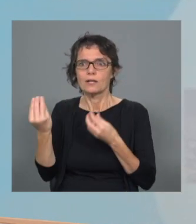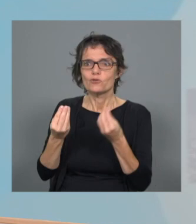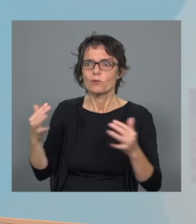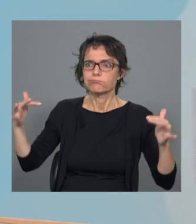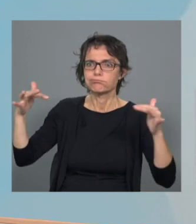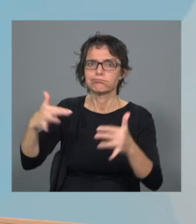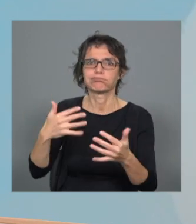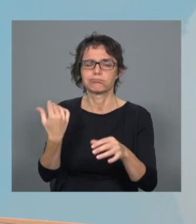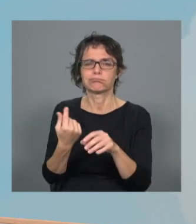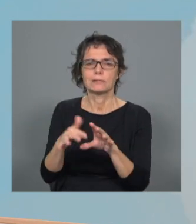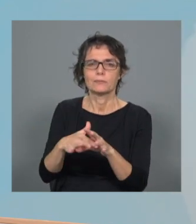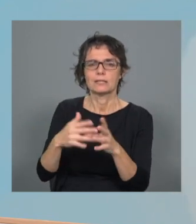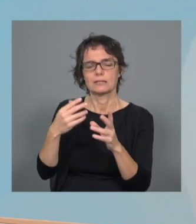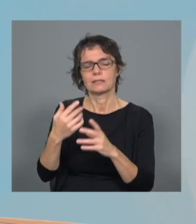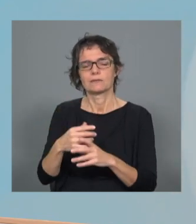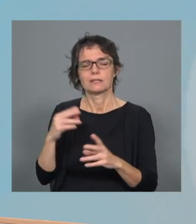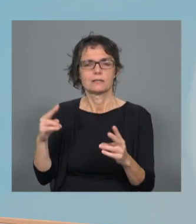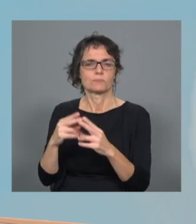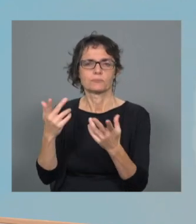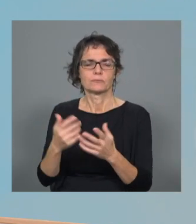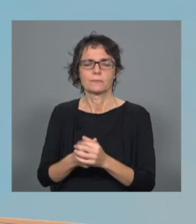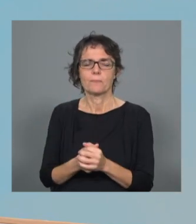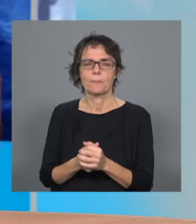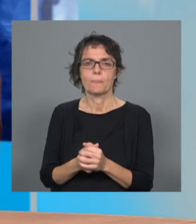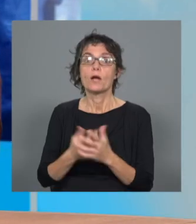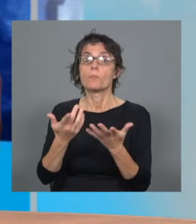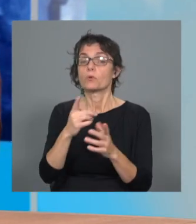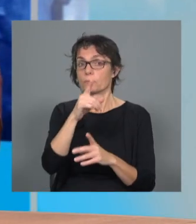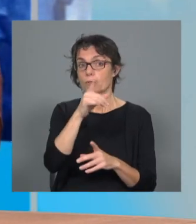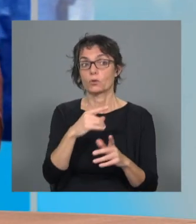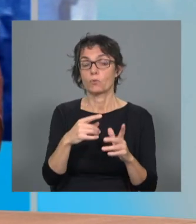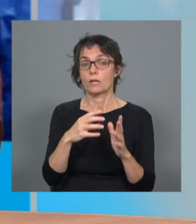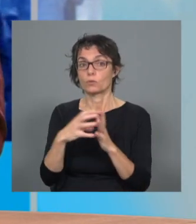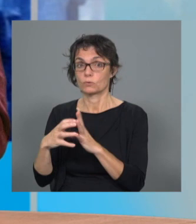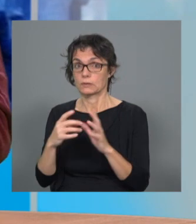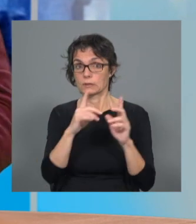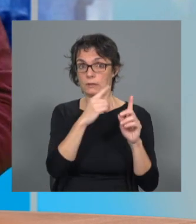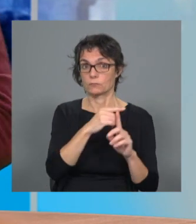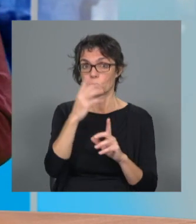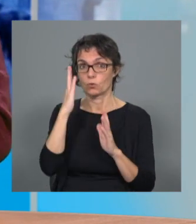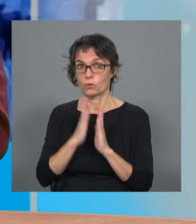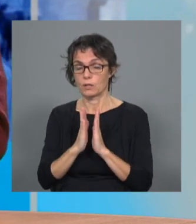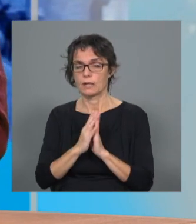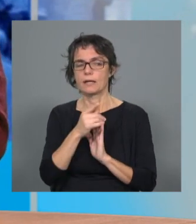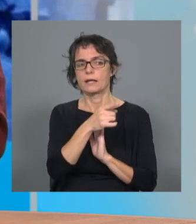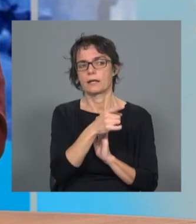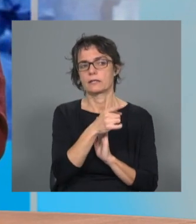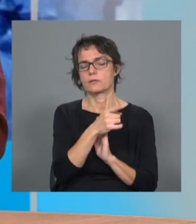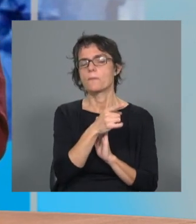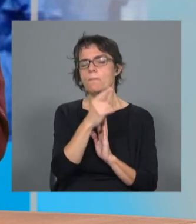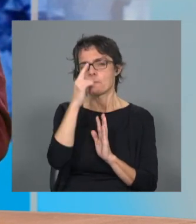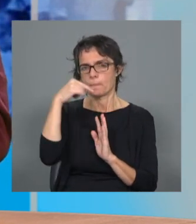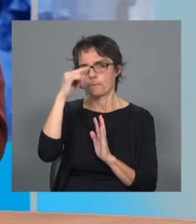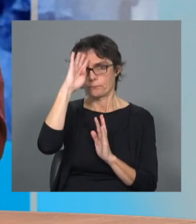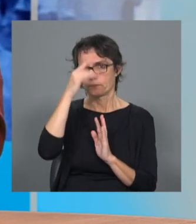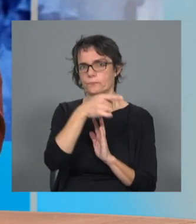vai participar nas jornadas. Sim. Também de forma Primeiro, muito em relação próxima. à questão dos símbolos, de facto, faz parte daquilo que está a ser mobilizado e